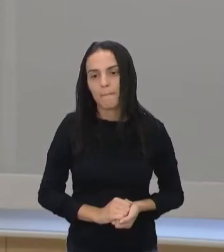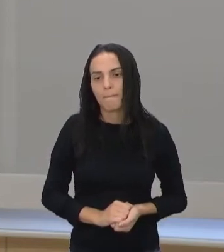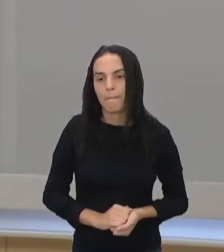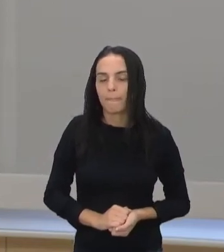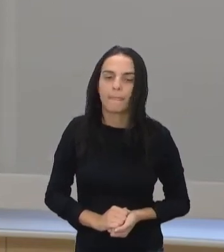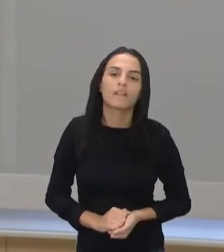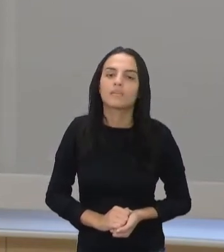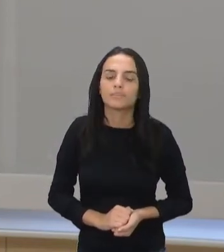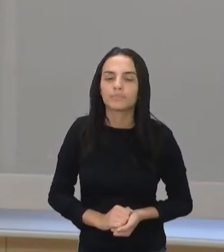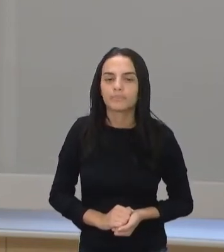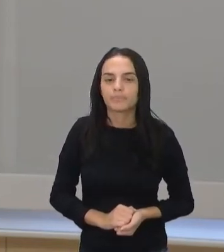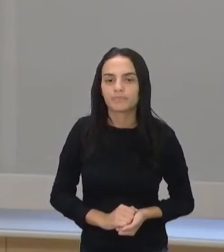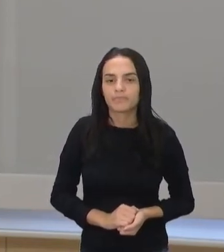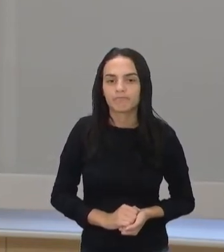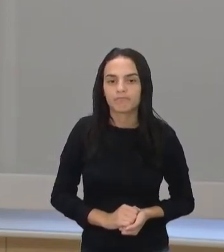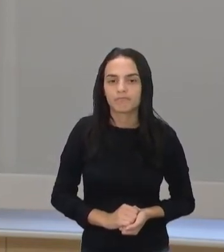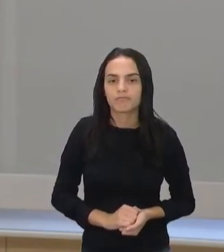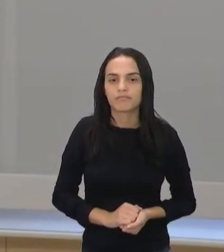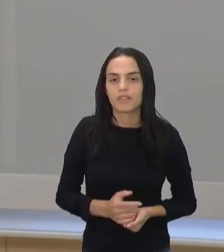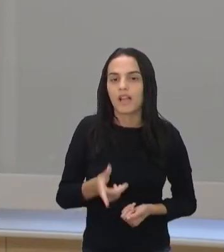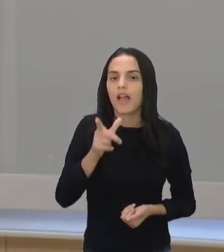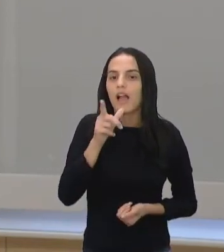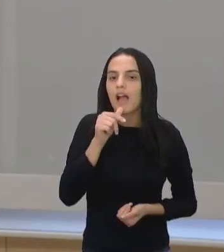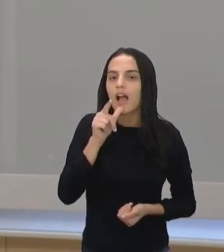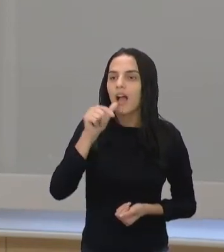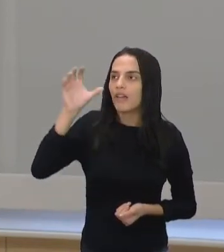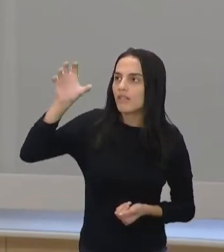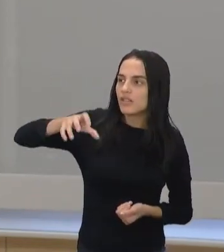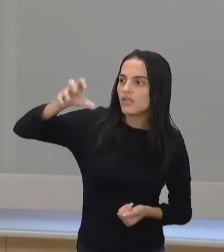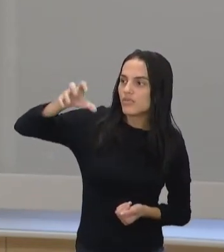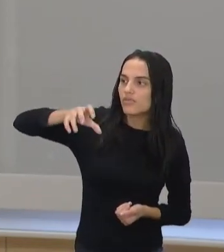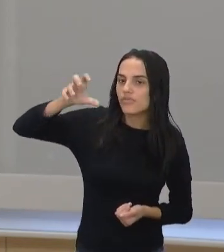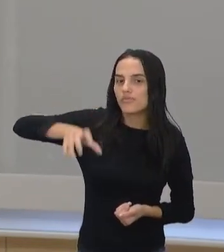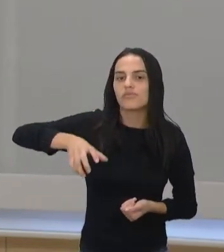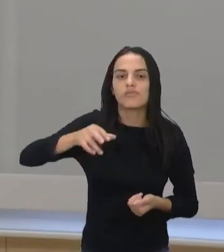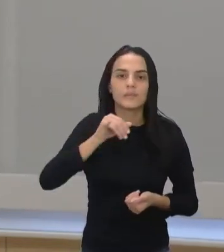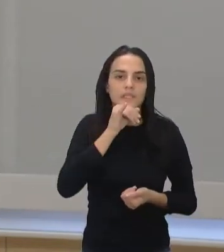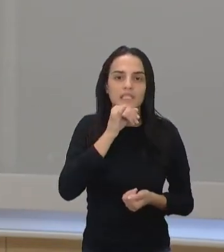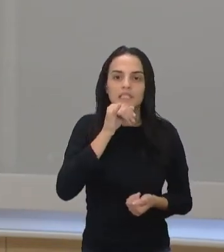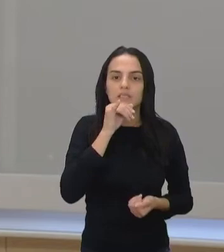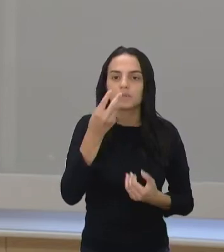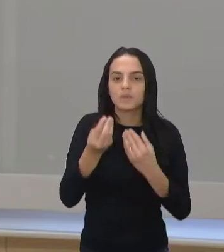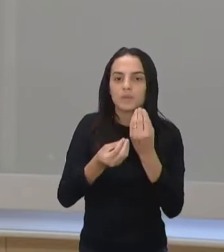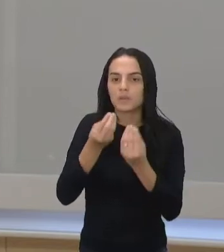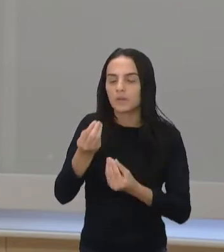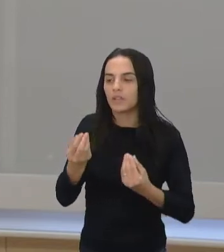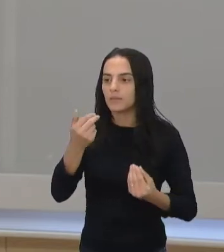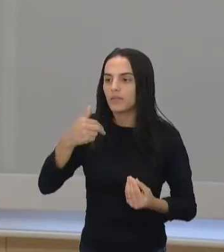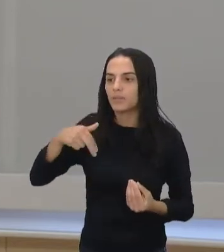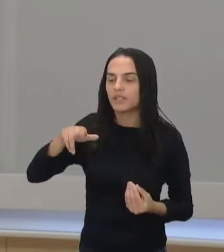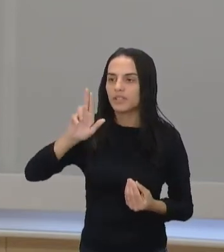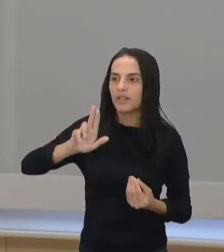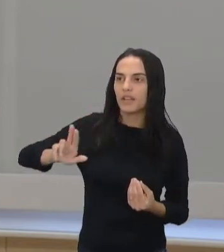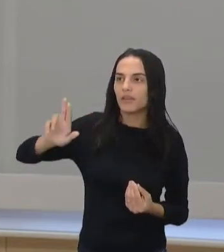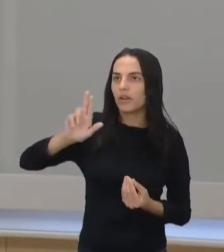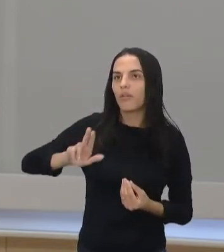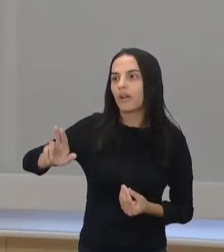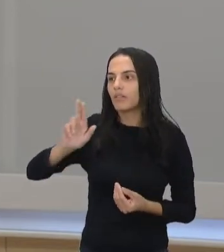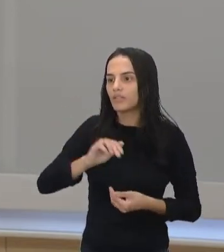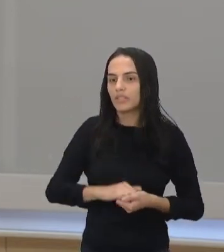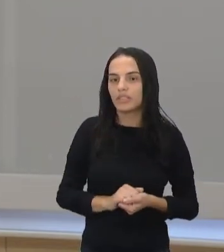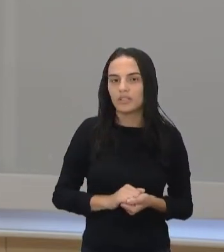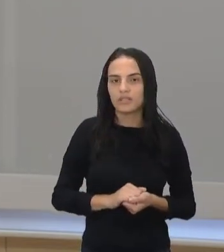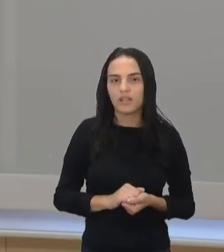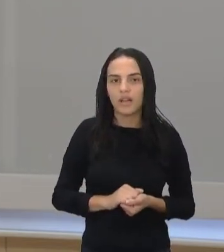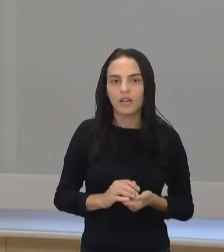se obtenção de água, da chuva, por exemplo, de que forma que a gente poderia reutilizar essa justamente para fazer